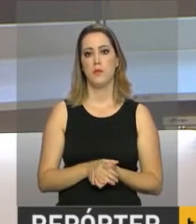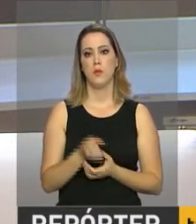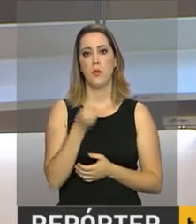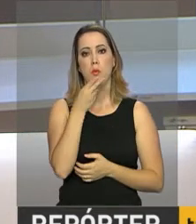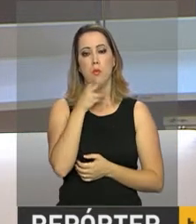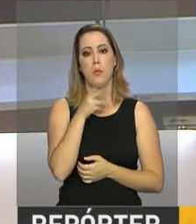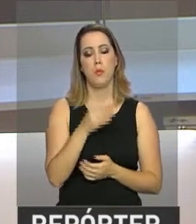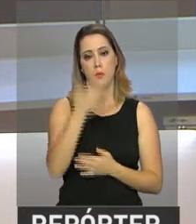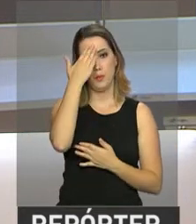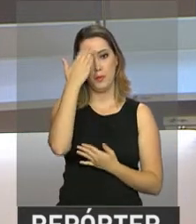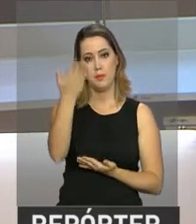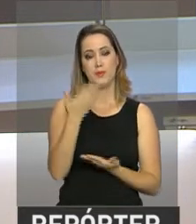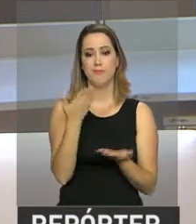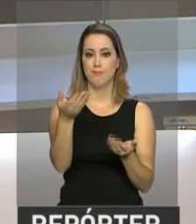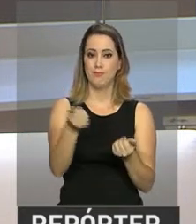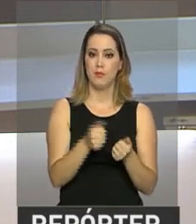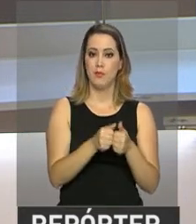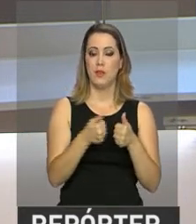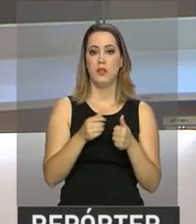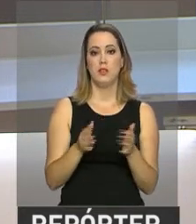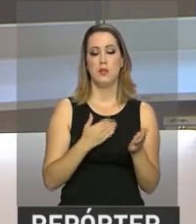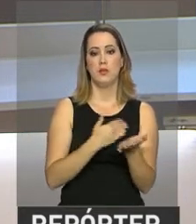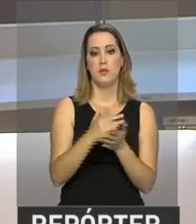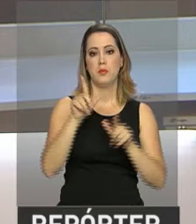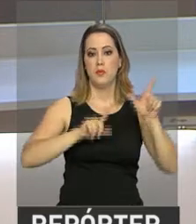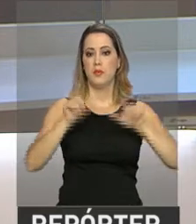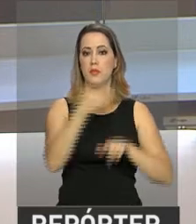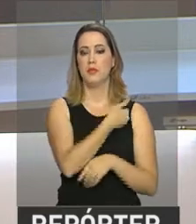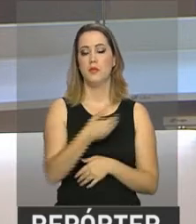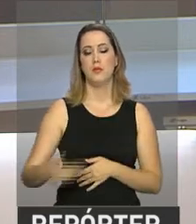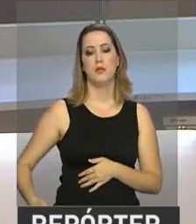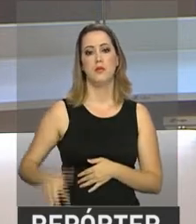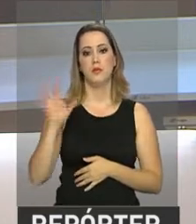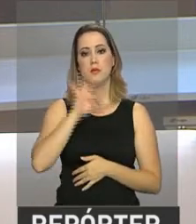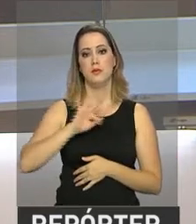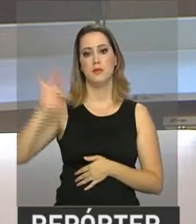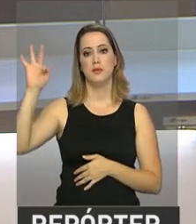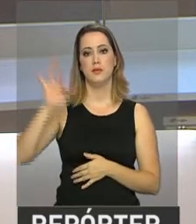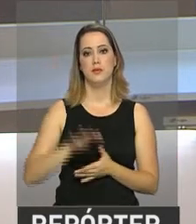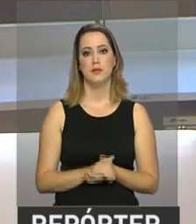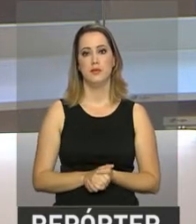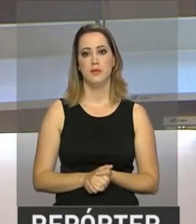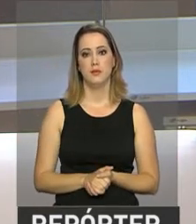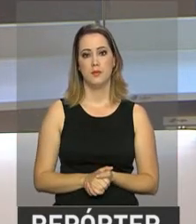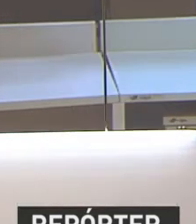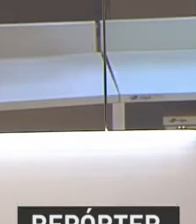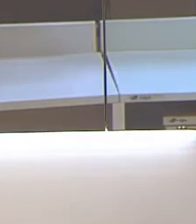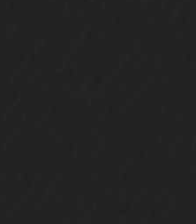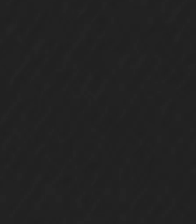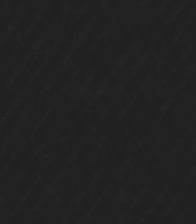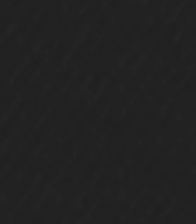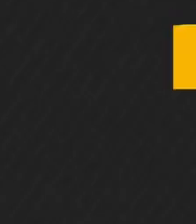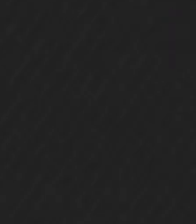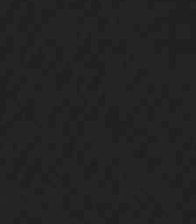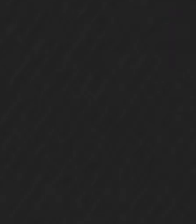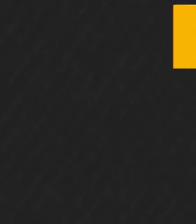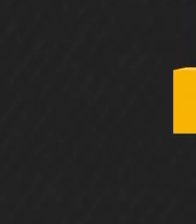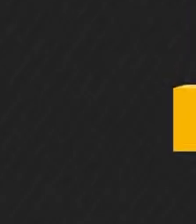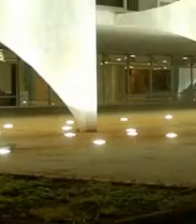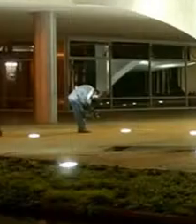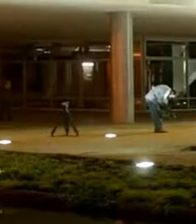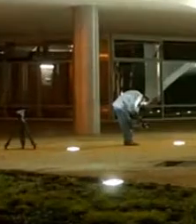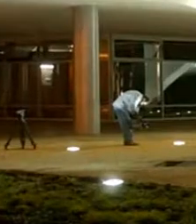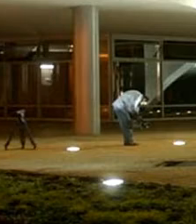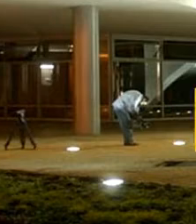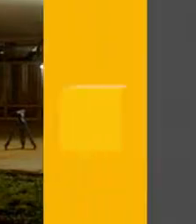sociais. Obrigada pela sua companhia e continue com a gente aqui na NBR, a TV do Governo Federal.